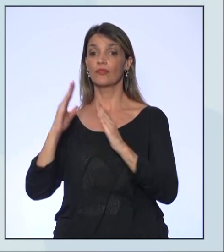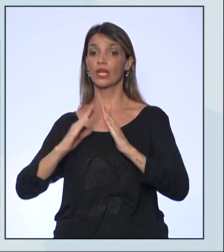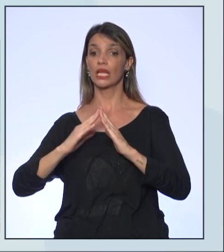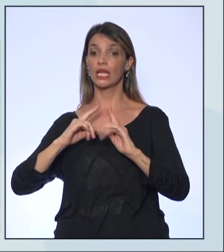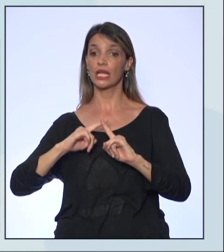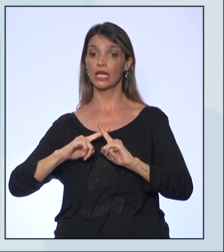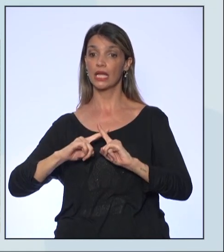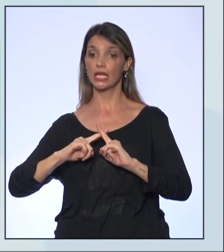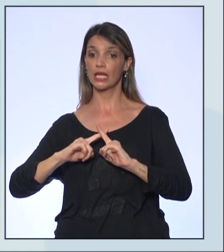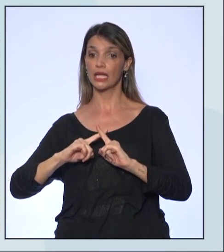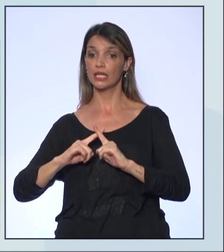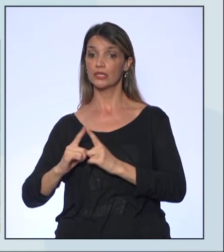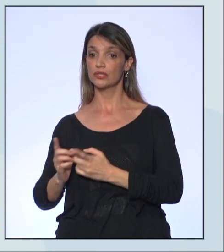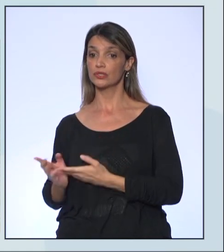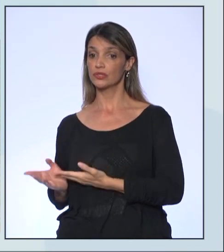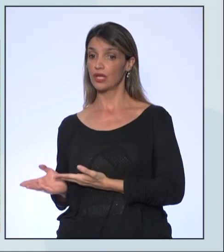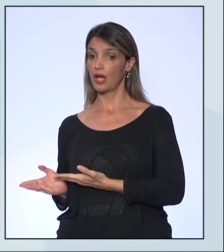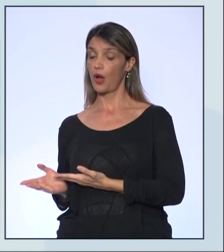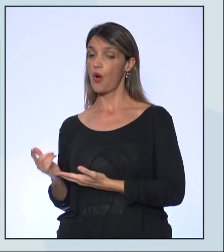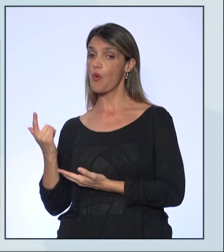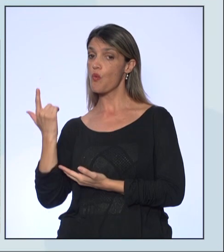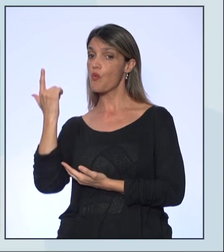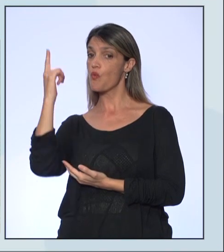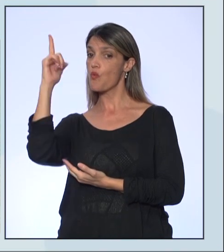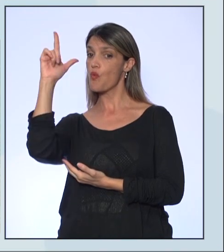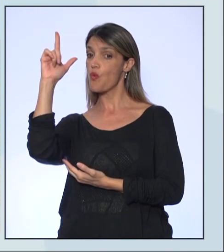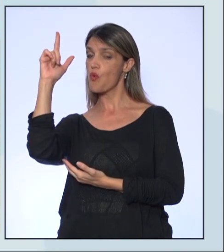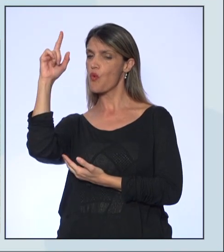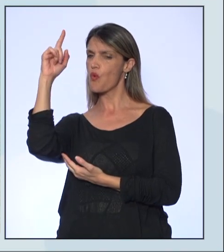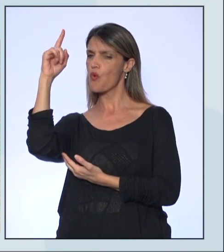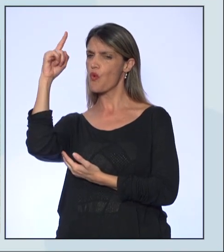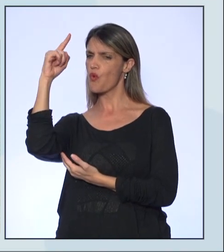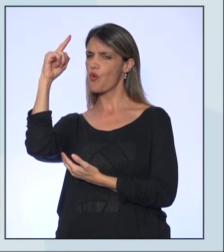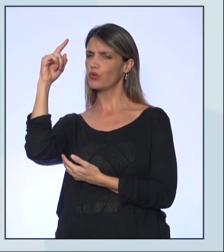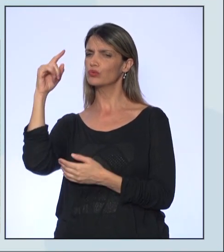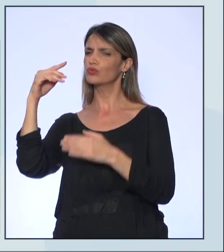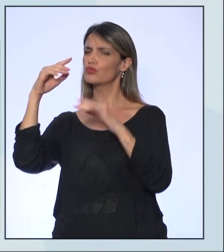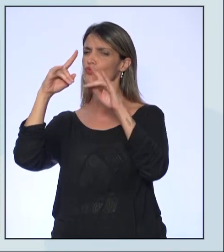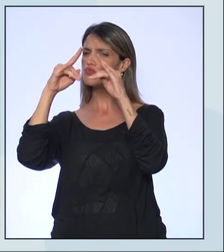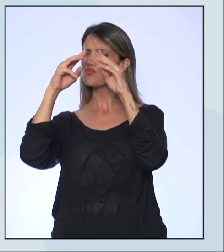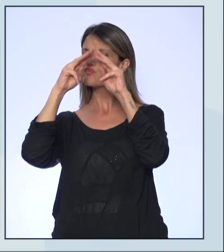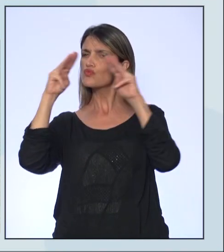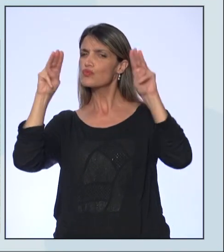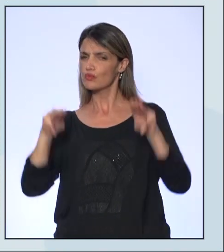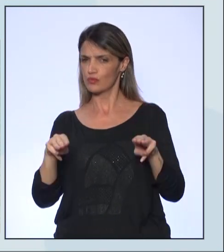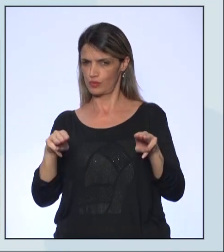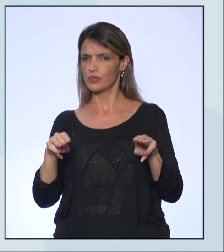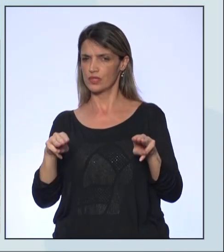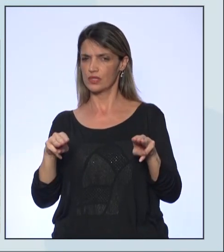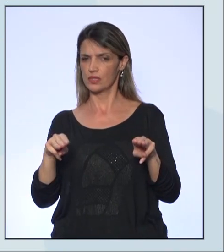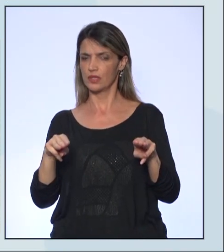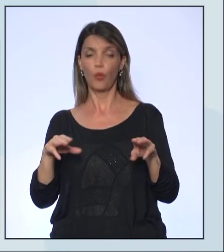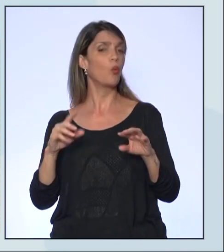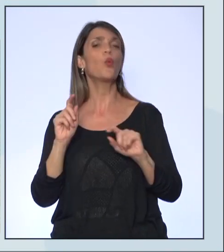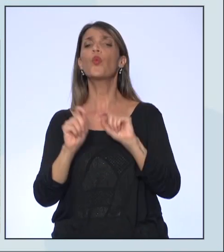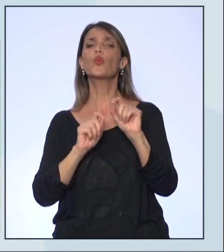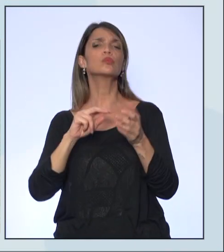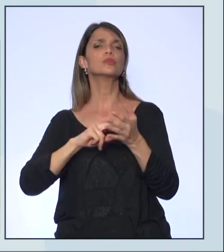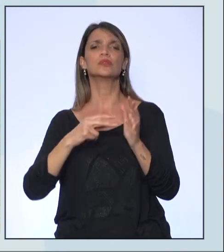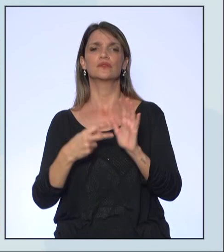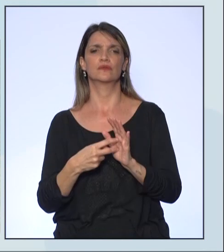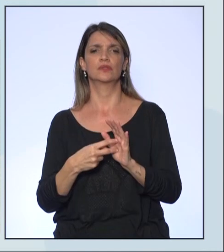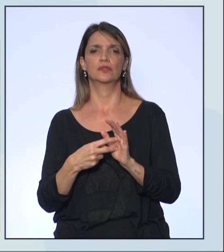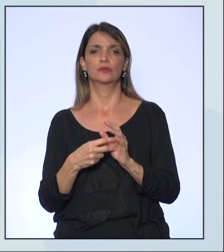igreja e um outro prédio histórico que seria mais próximo a um museu, tá? Olha só. Então, o que é patrimônio cultural? É